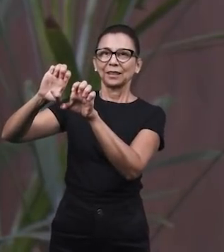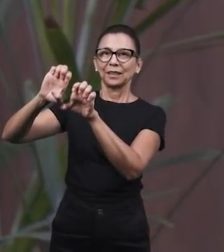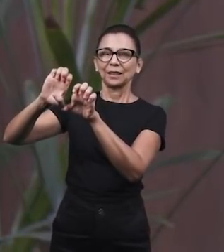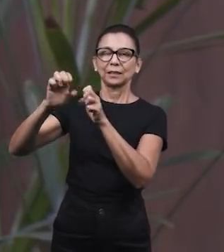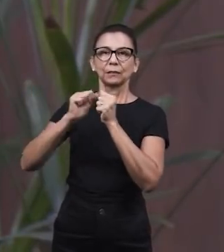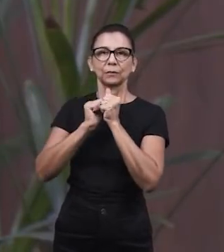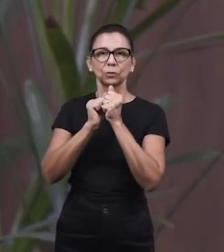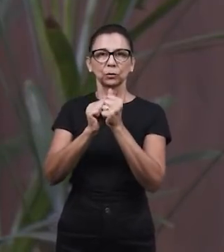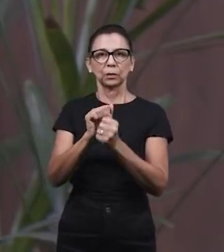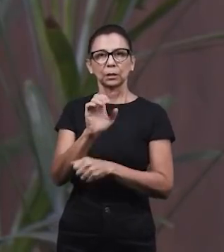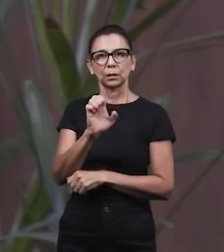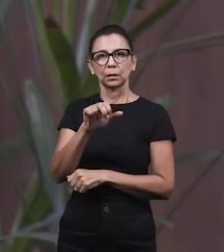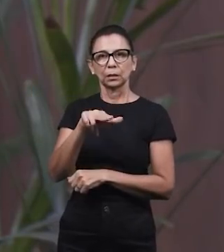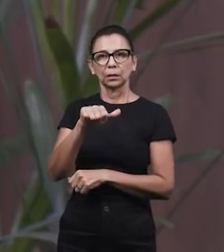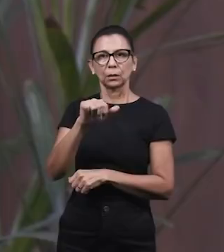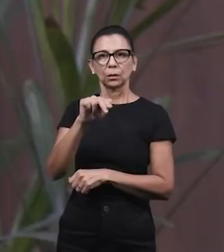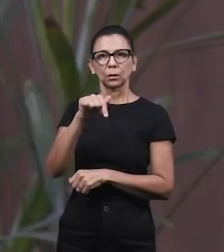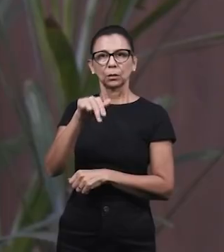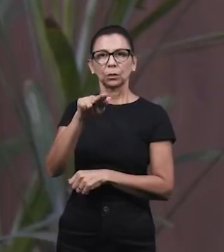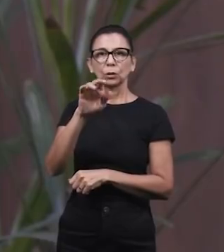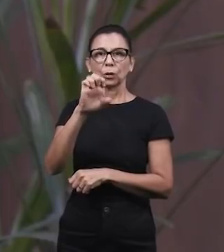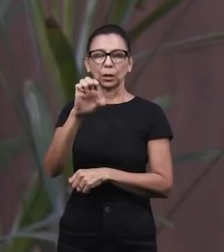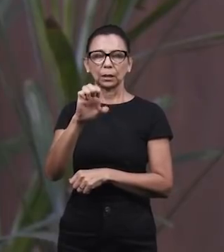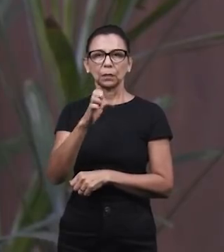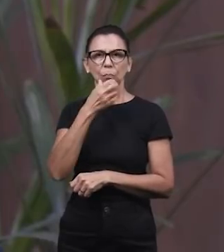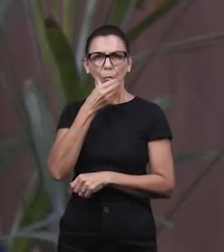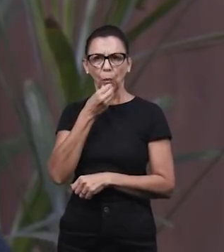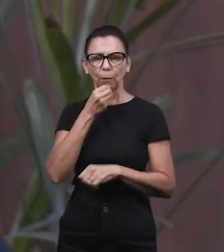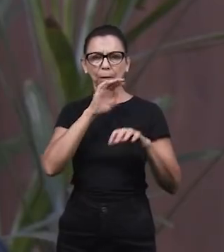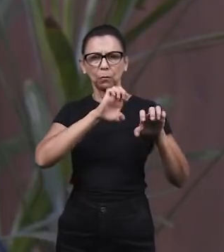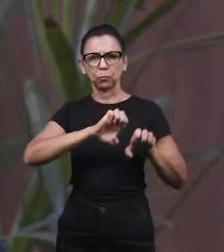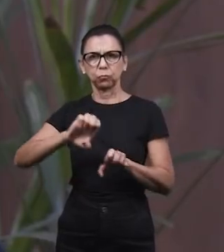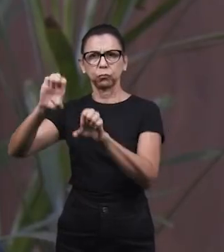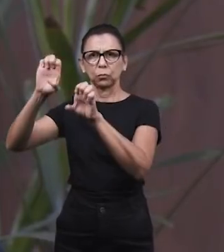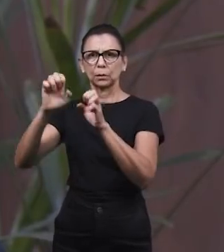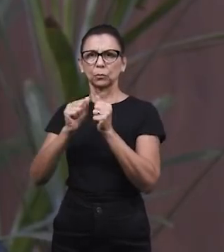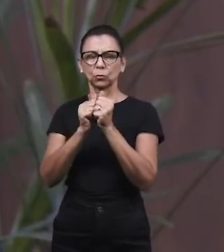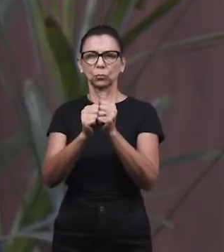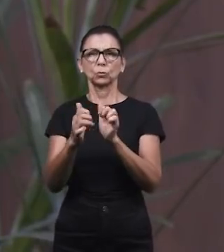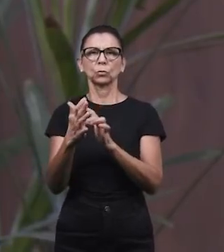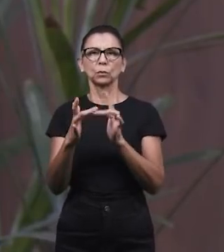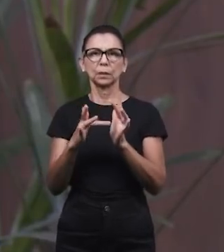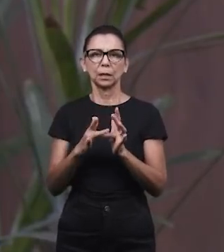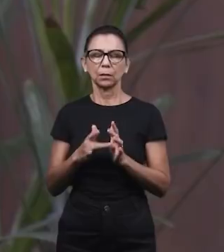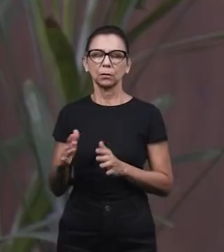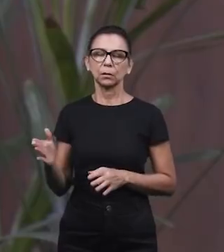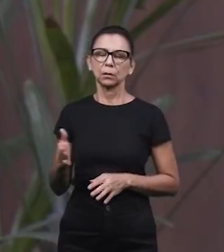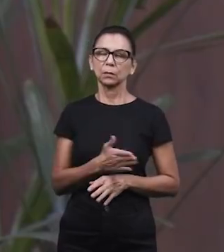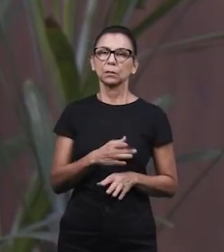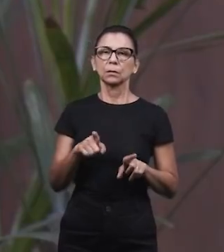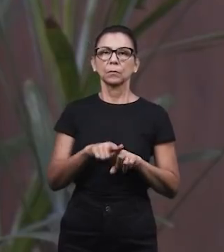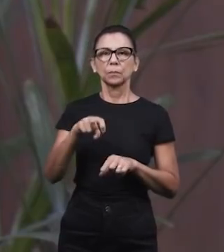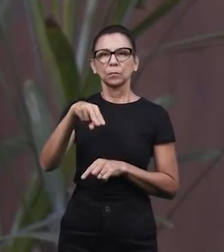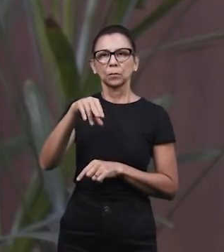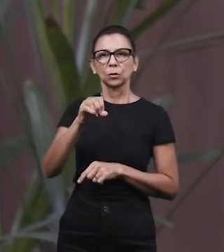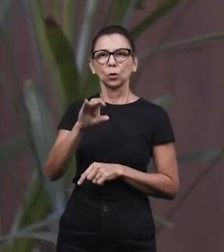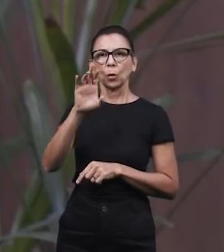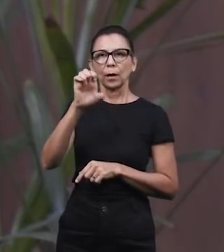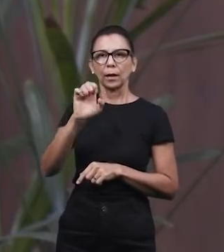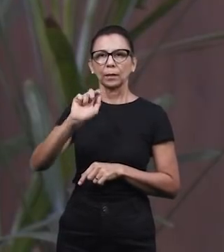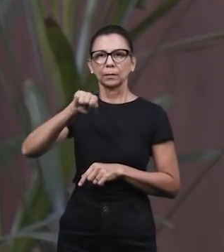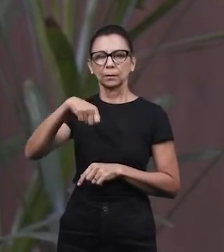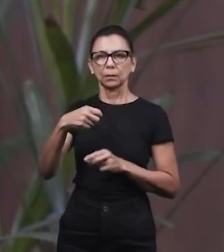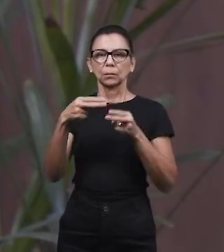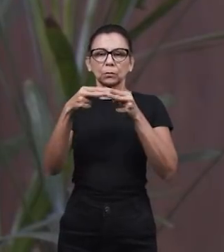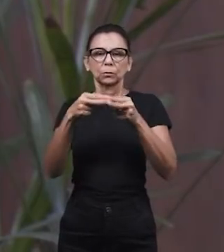homem, mas ele andou com Deus. Você vai ver Noé. O que caracteriza Noé? É a palavra justo. Tudo você vai ver